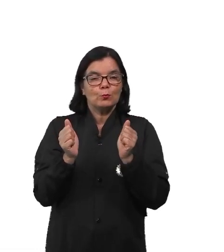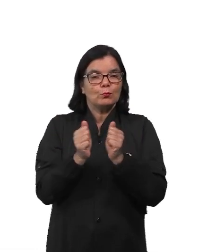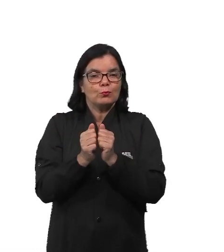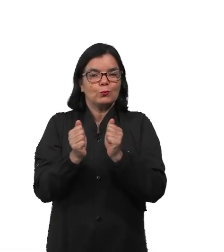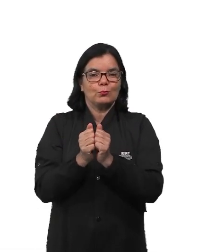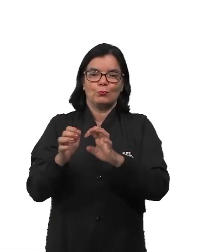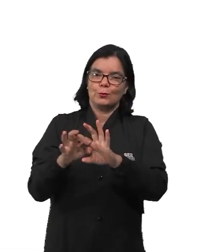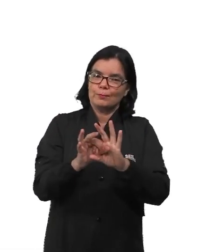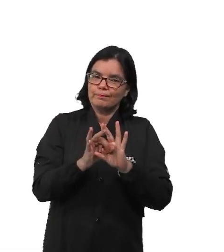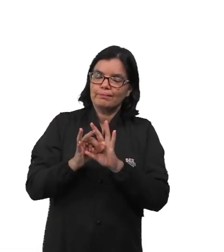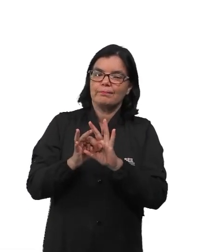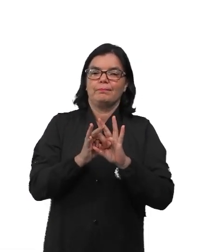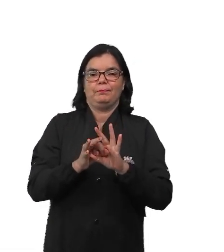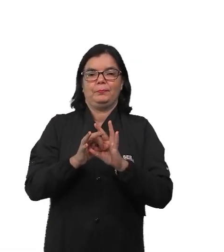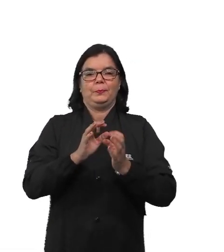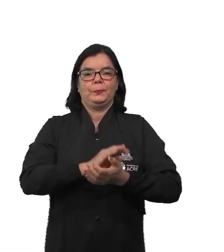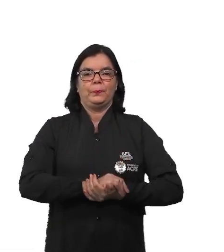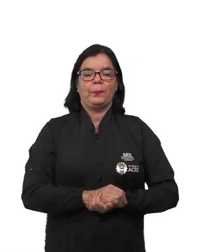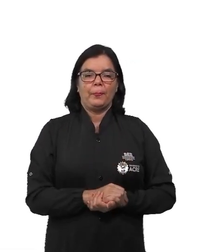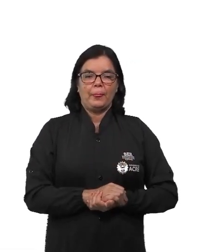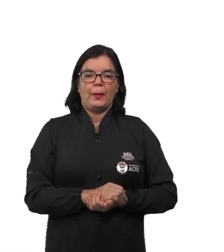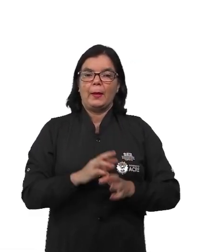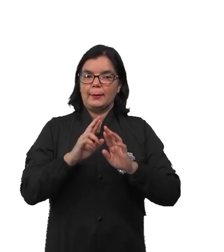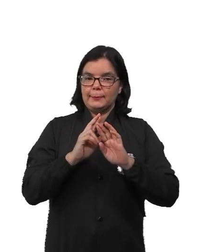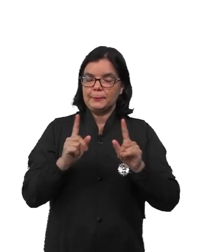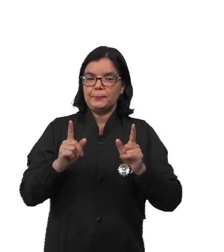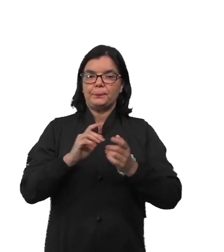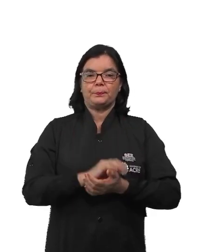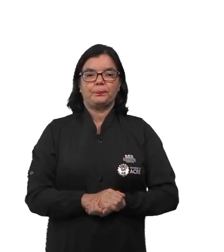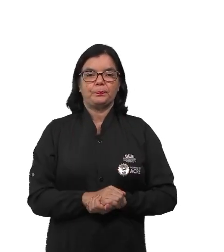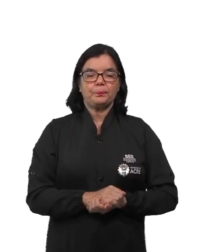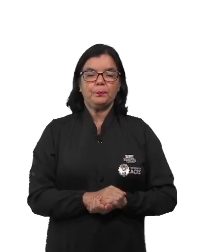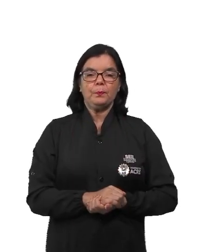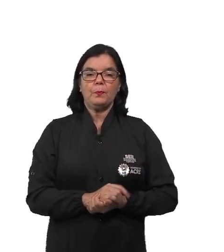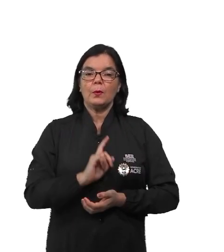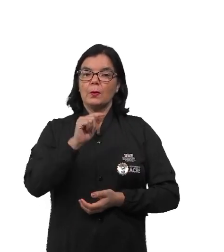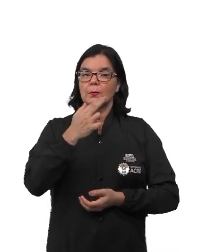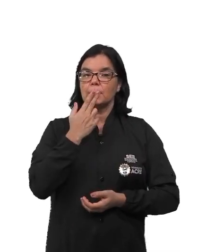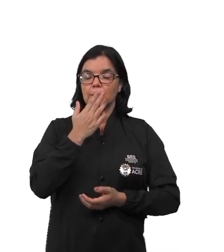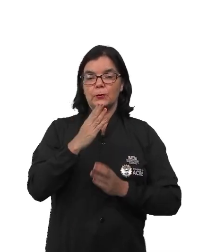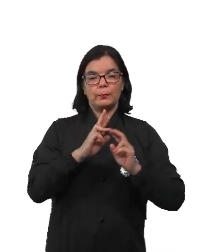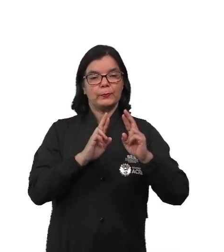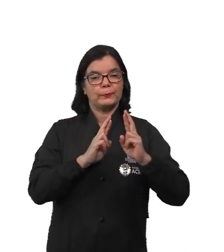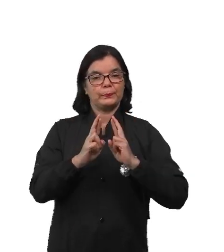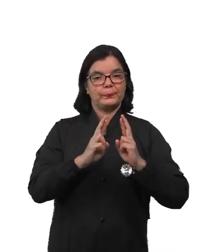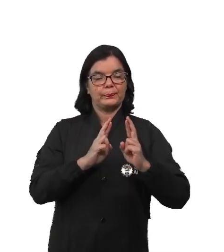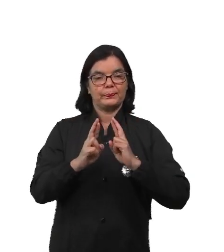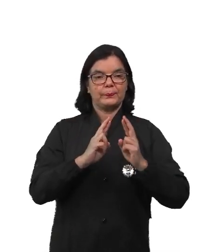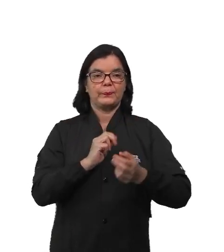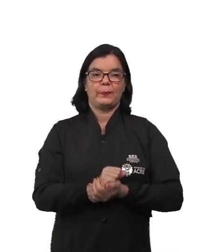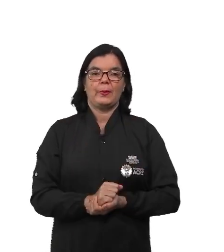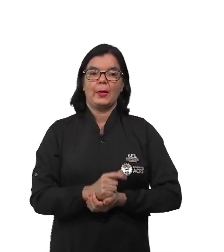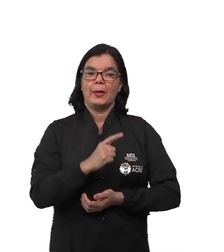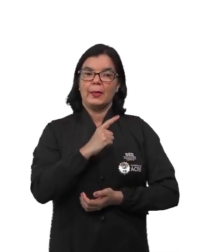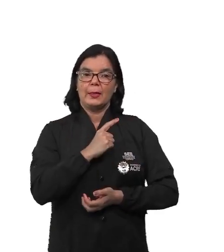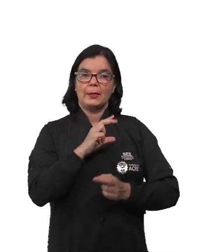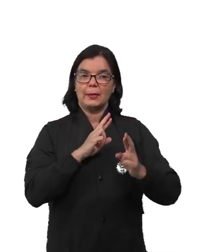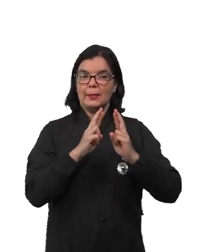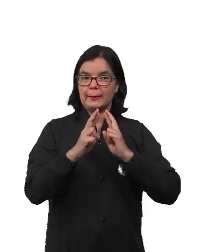conectadas fisicamente, né, anatomicamente. Essa é a diferença. Vamos para outro tipo de relação? Olha só, aqui temos uma